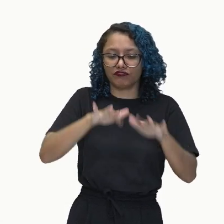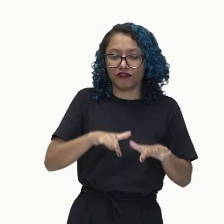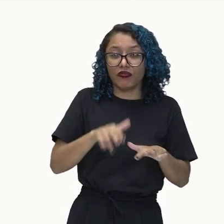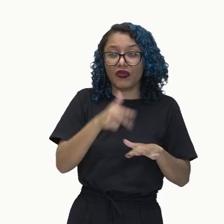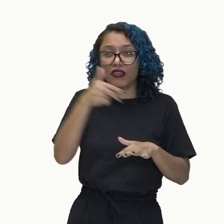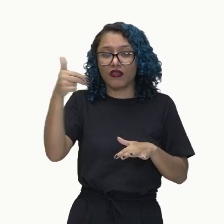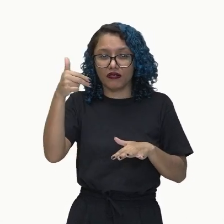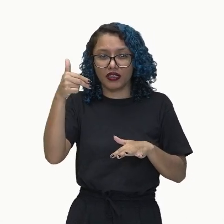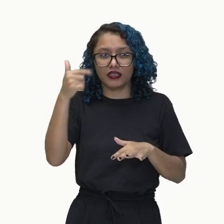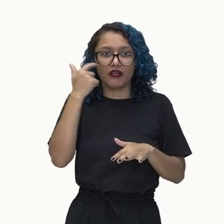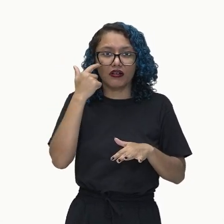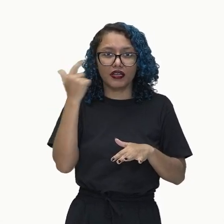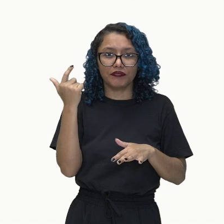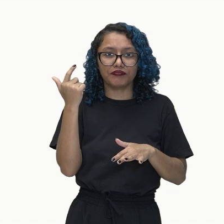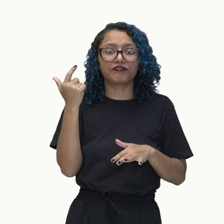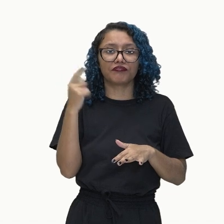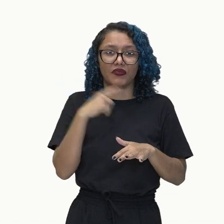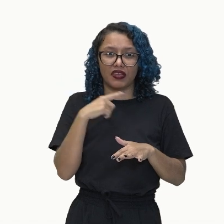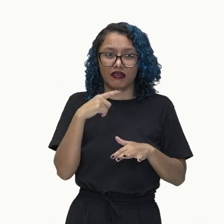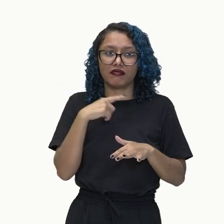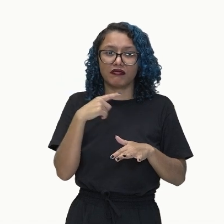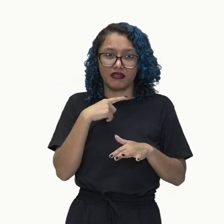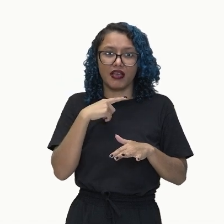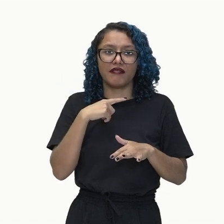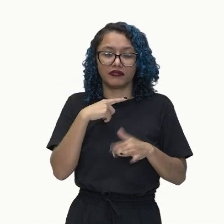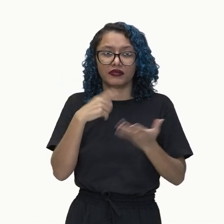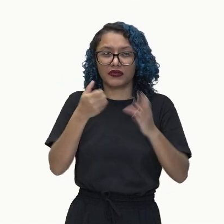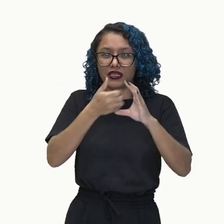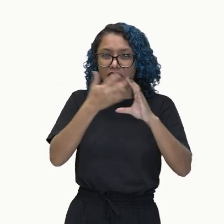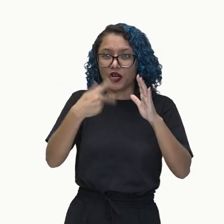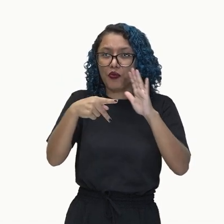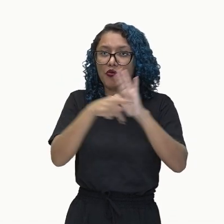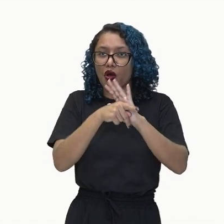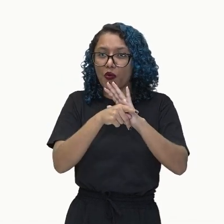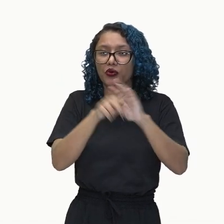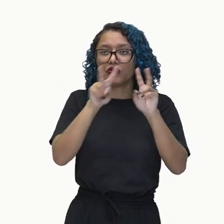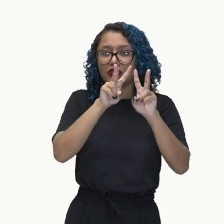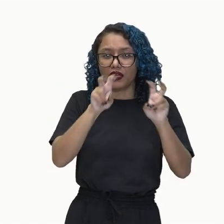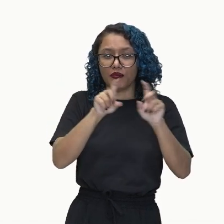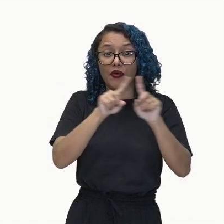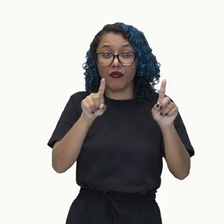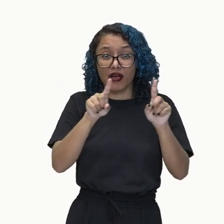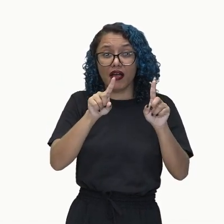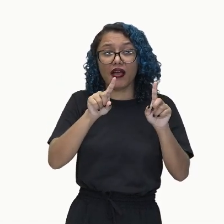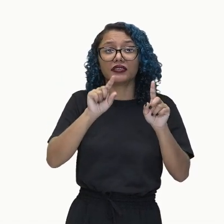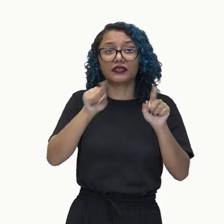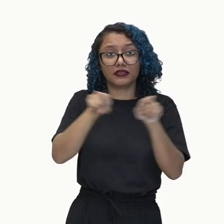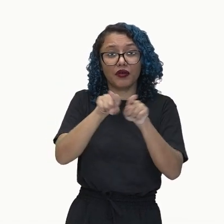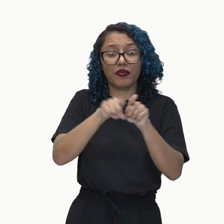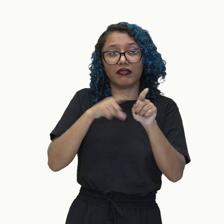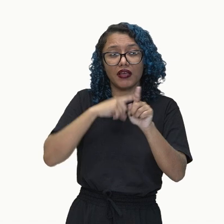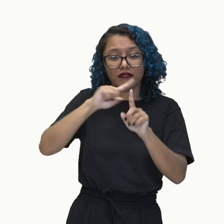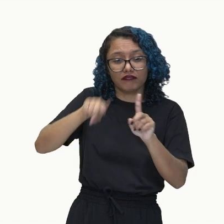tenho aqui o elemento sim do enredo, mas a análise, consiste numa crítica